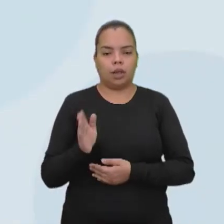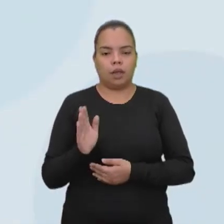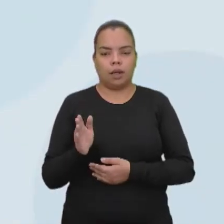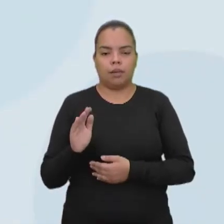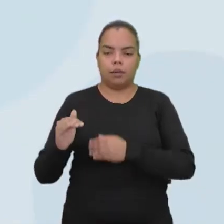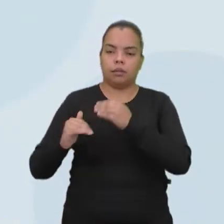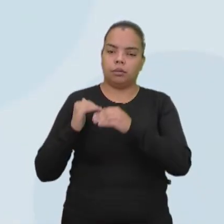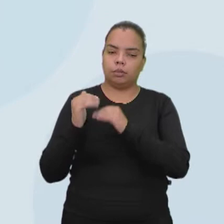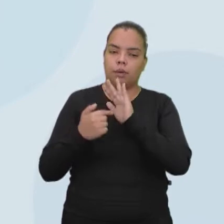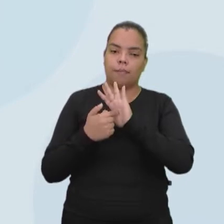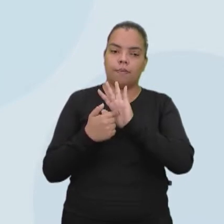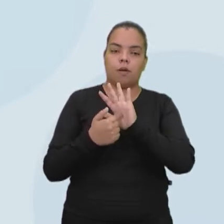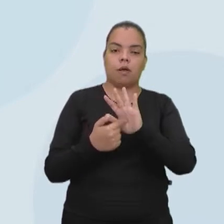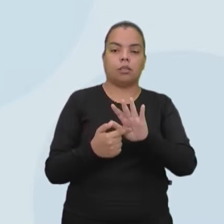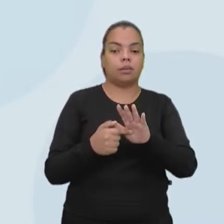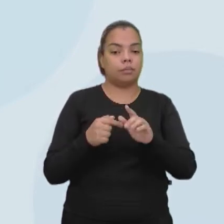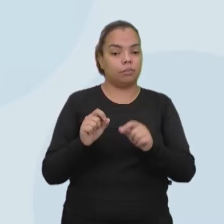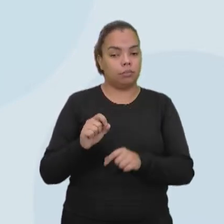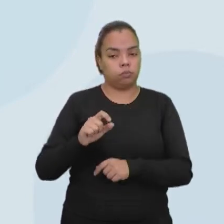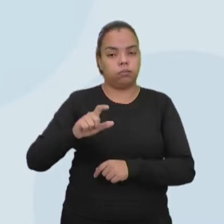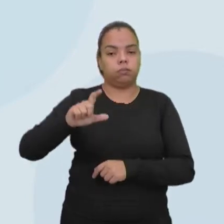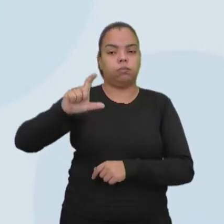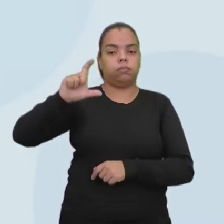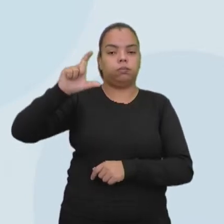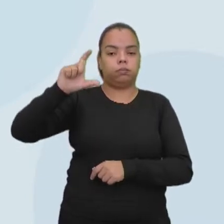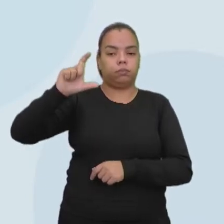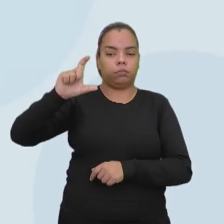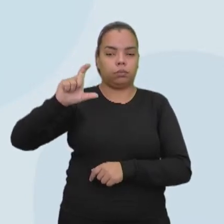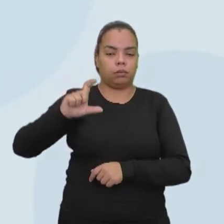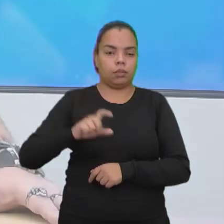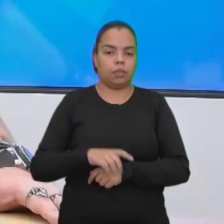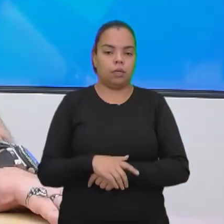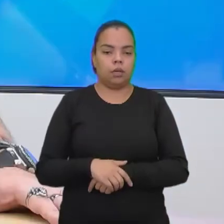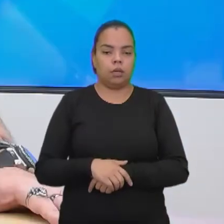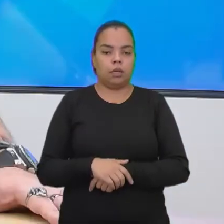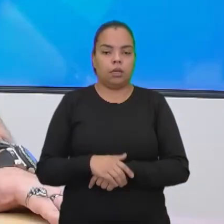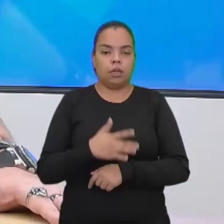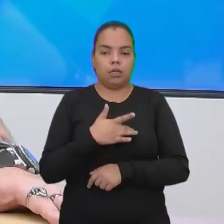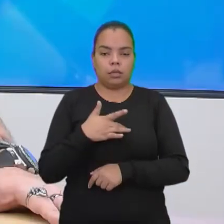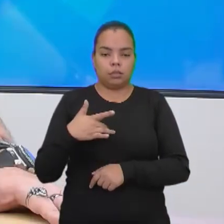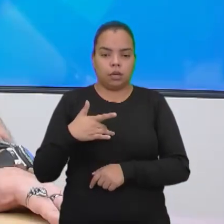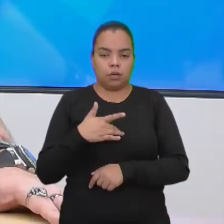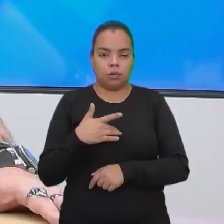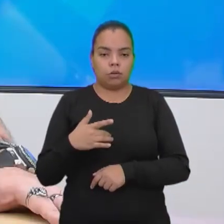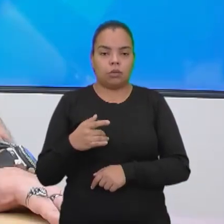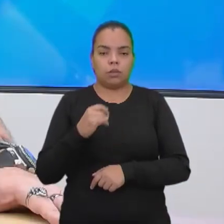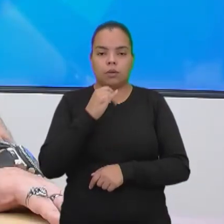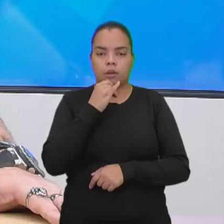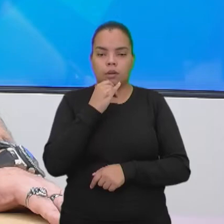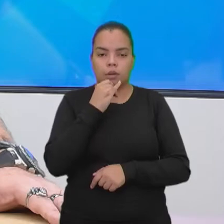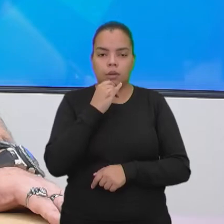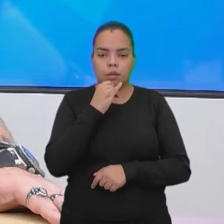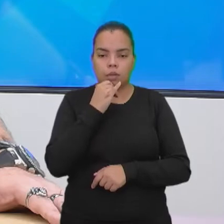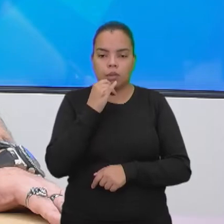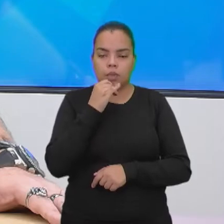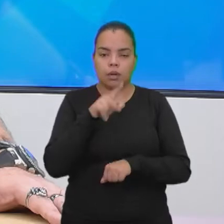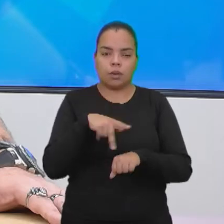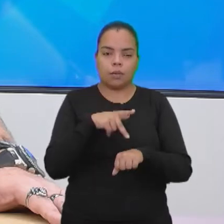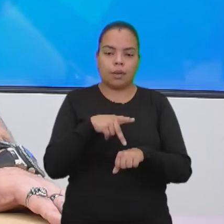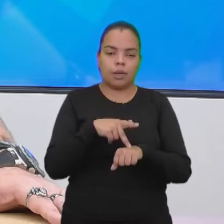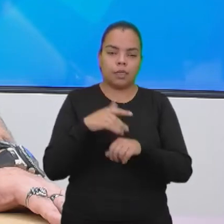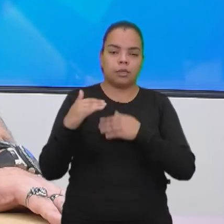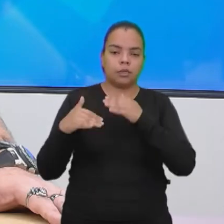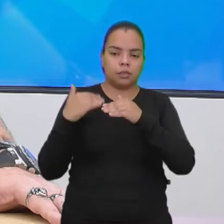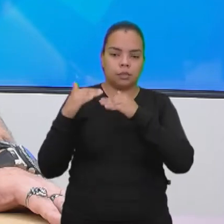na Organização Mundial da Saúde, principalmente quando a gente retrata aí países desenvolvidos. Países